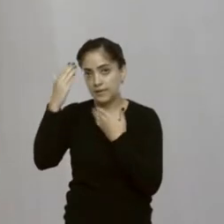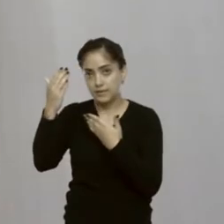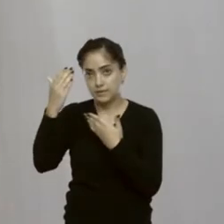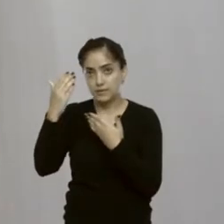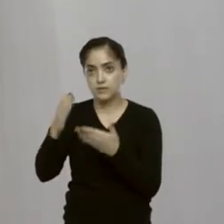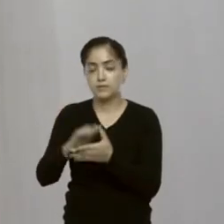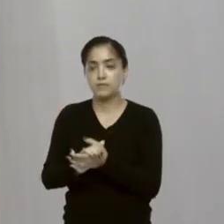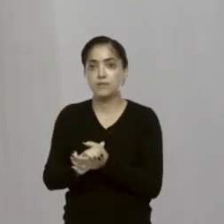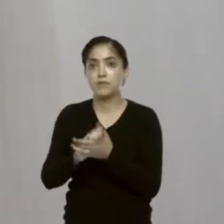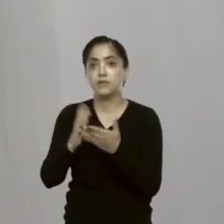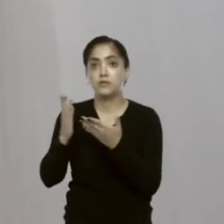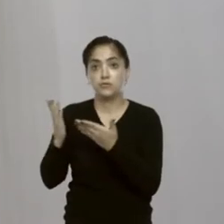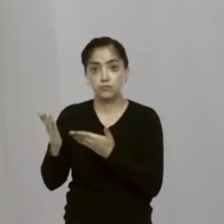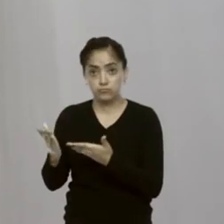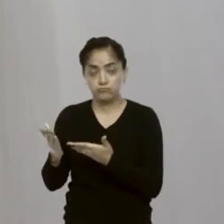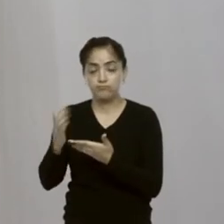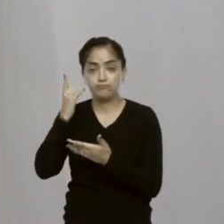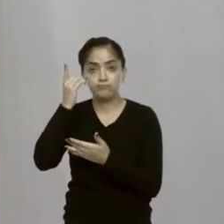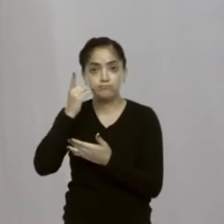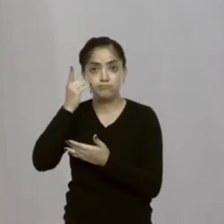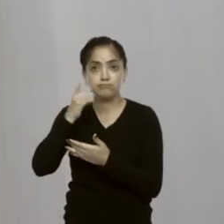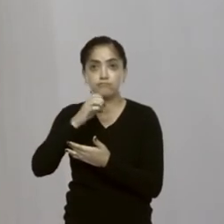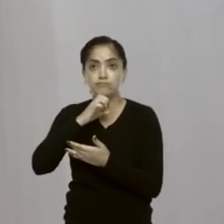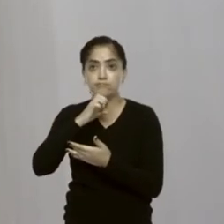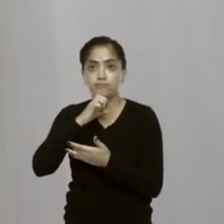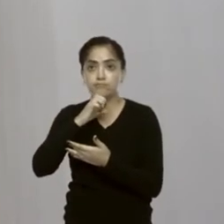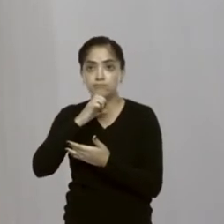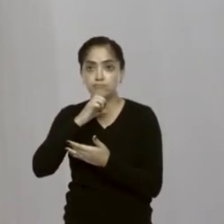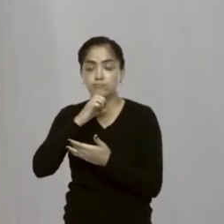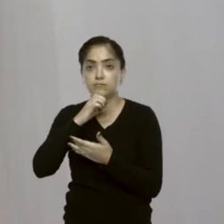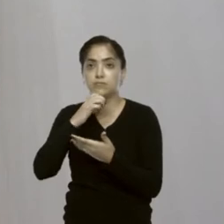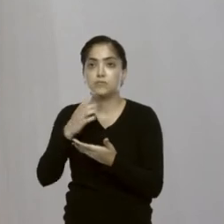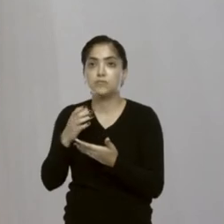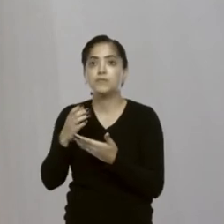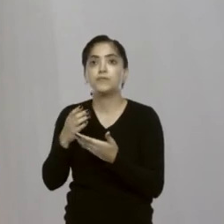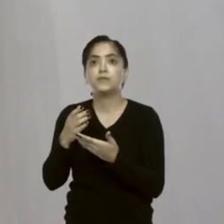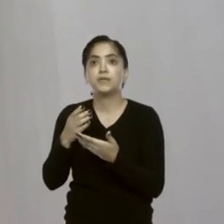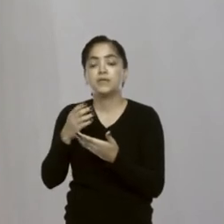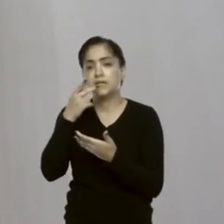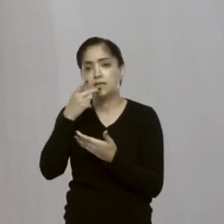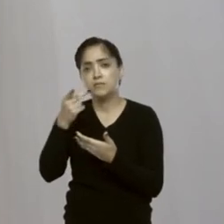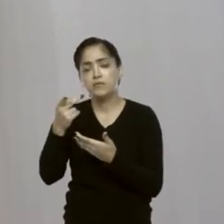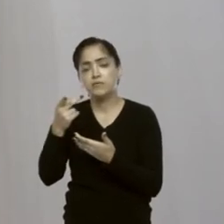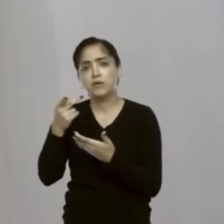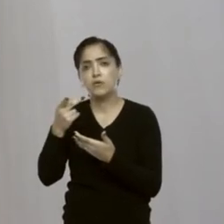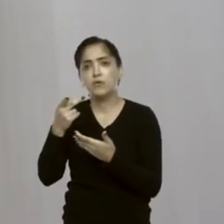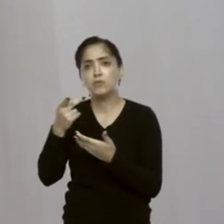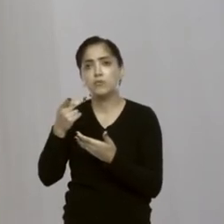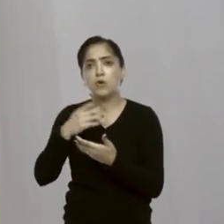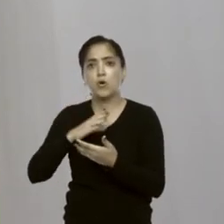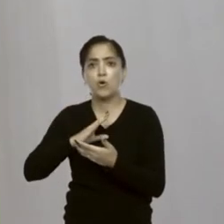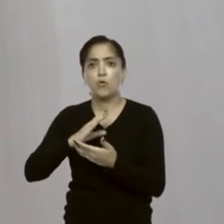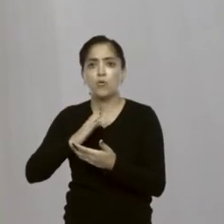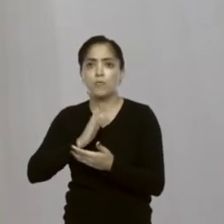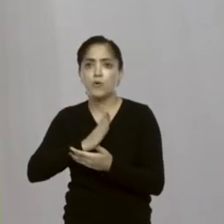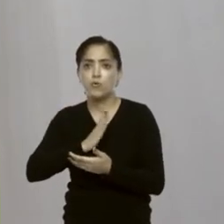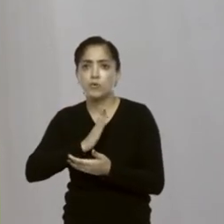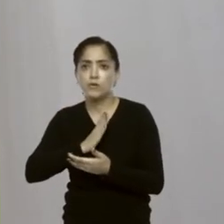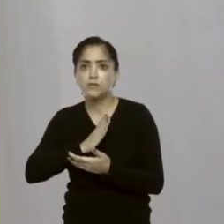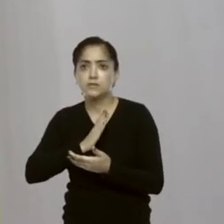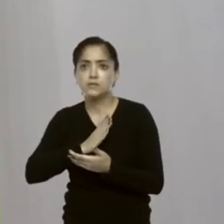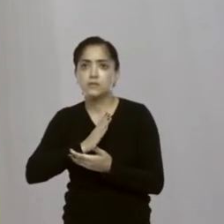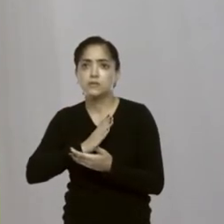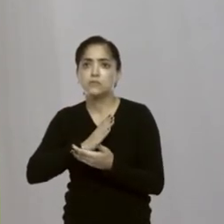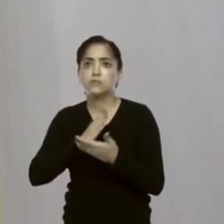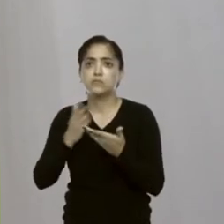a ele, da forma simpática, e ele me falou, Vicentini, o meu coração não me deixa deixar de tu tomar